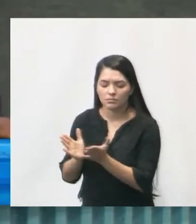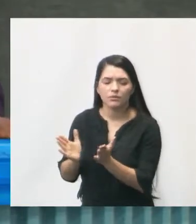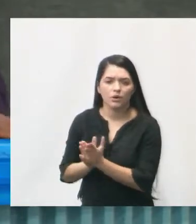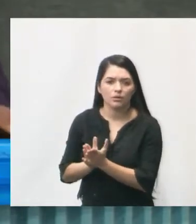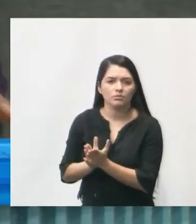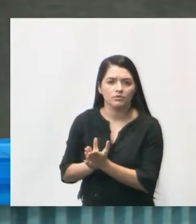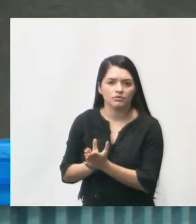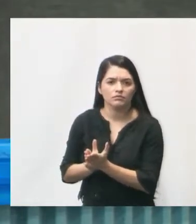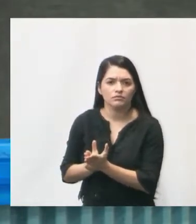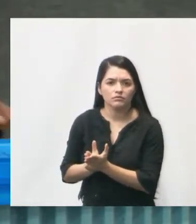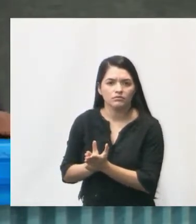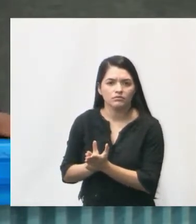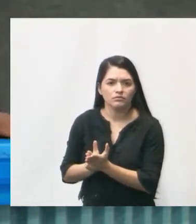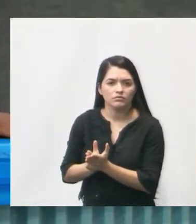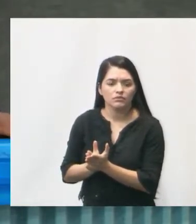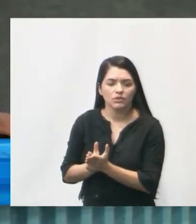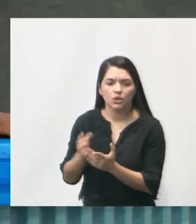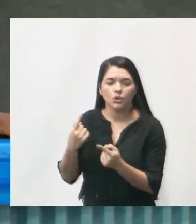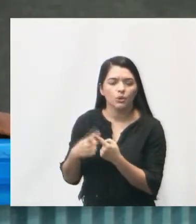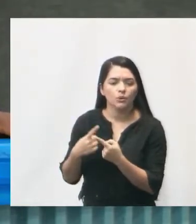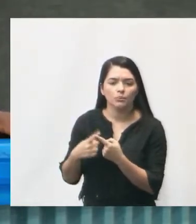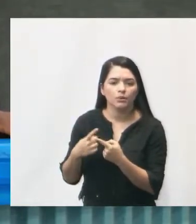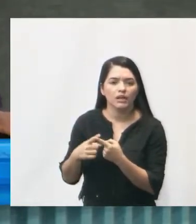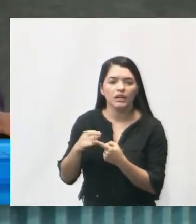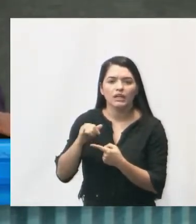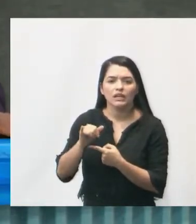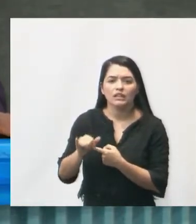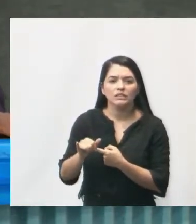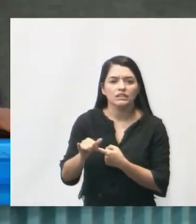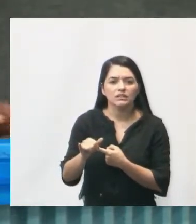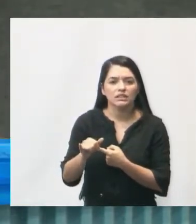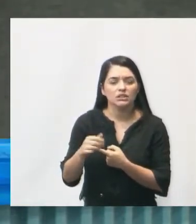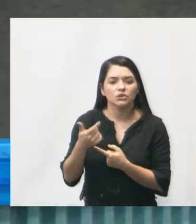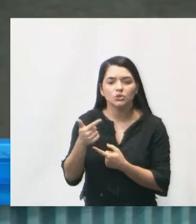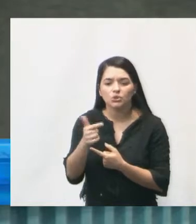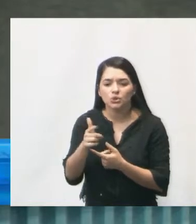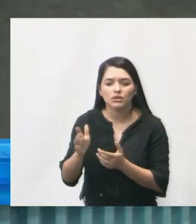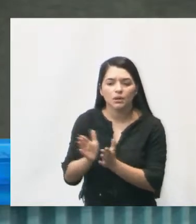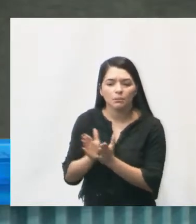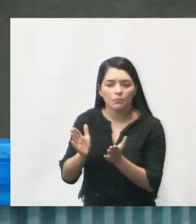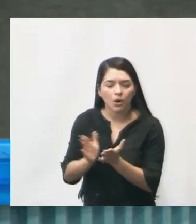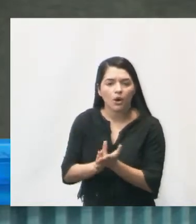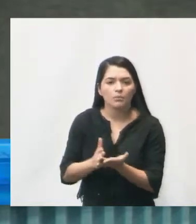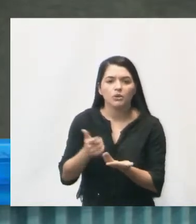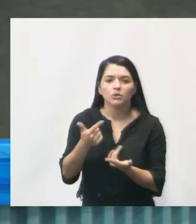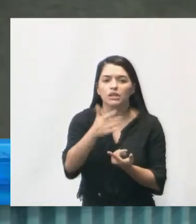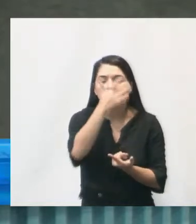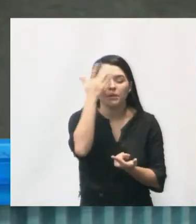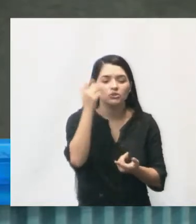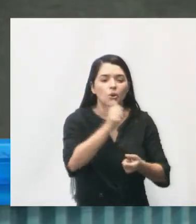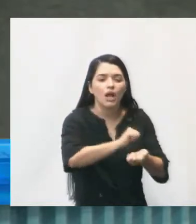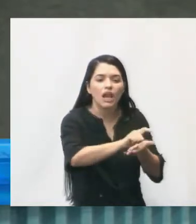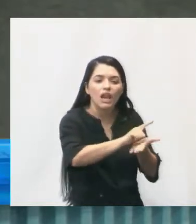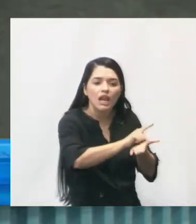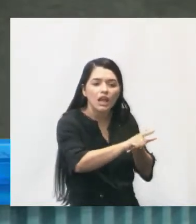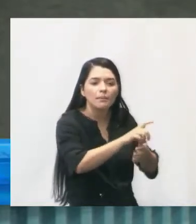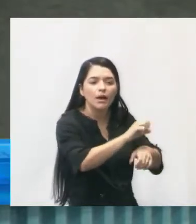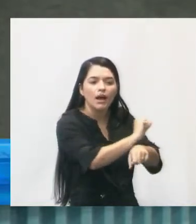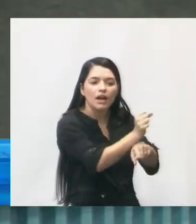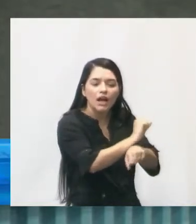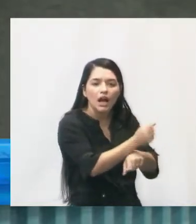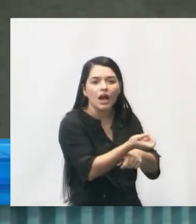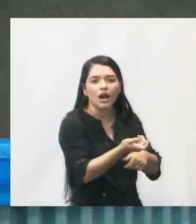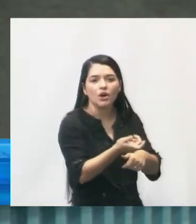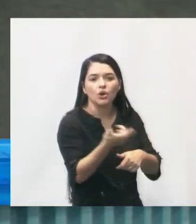favorecidas. Porque senão não tem ninguém para lavar seu carro, não tem ninguém para ser o porteiro, para ser o vigilante. Colocando